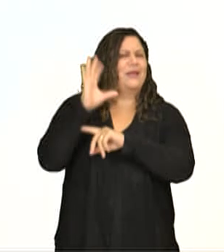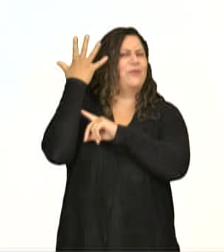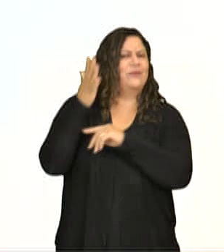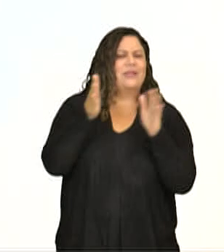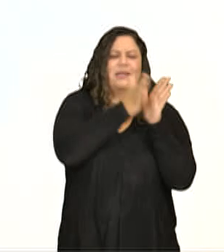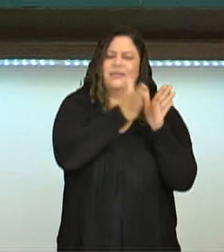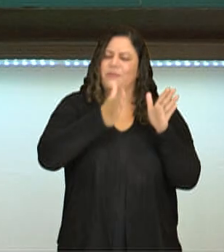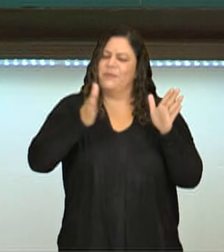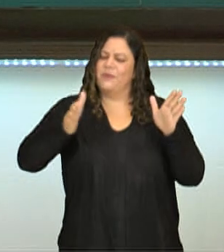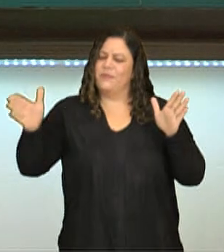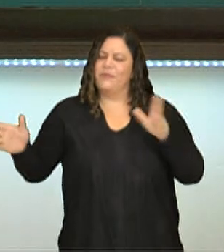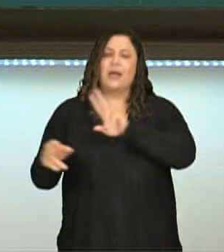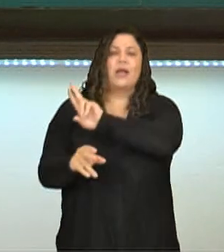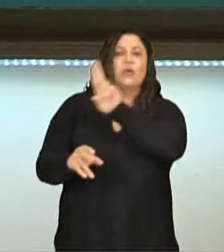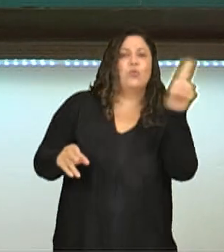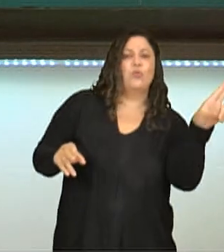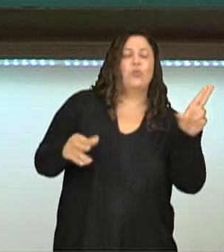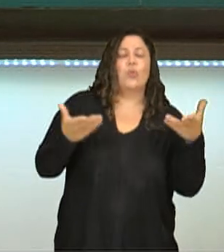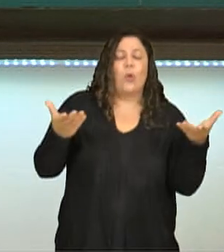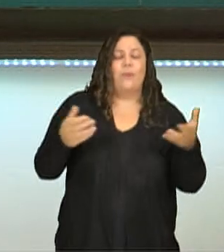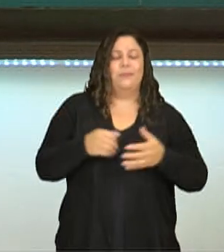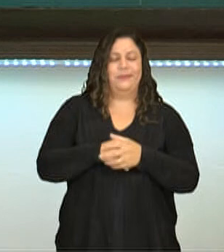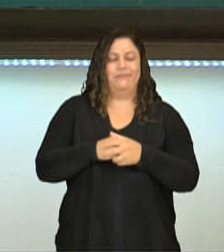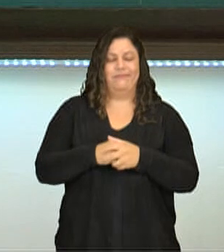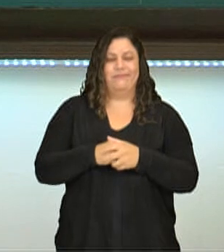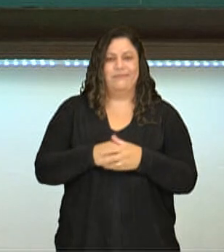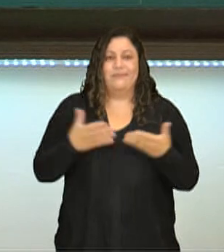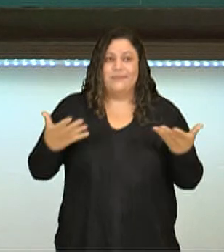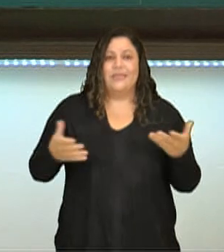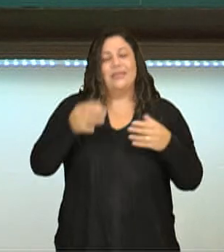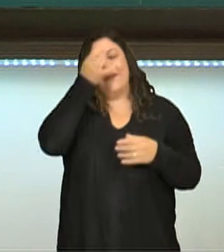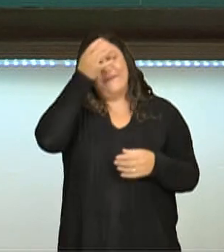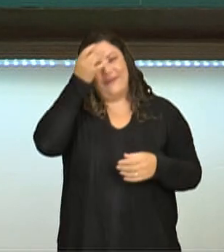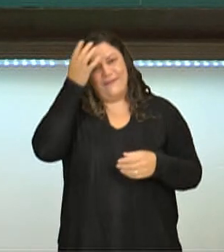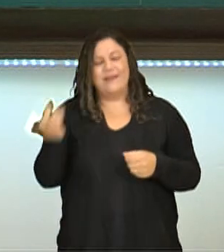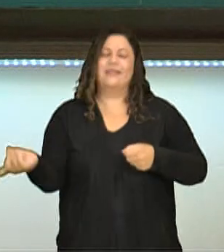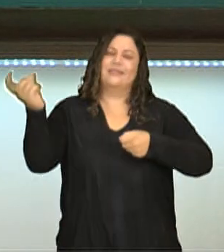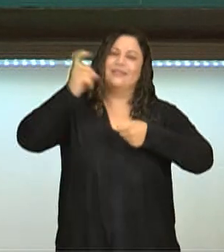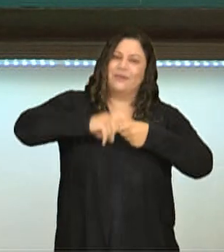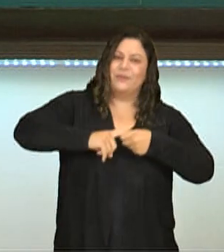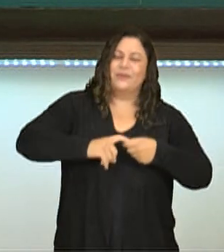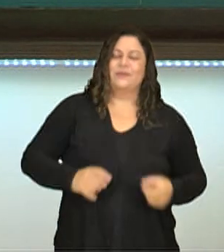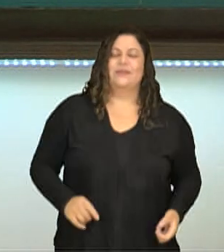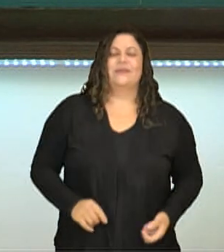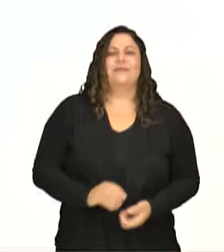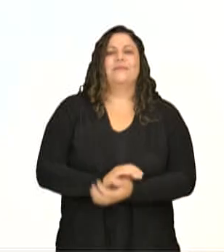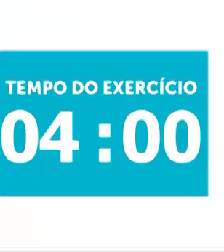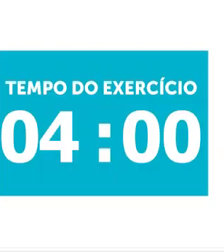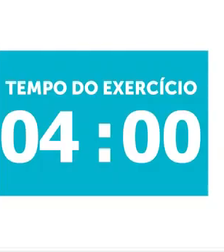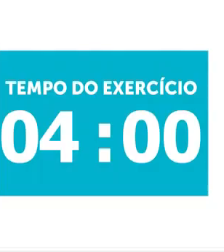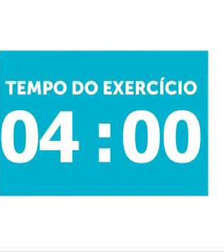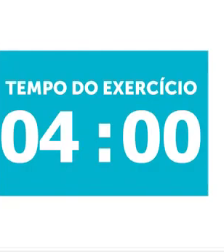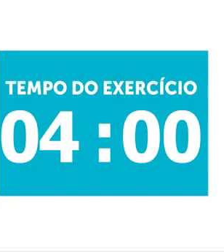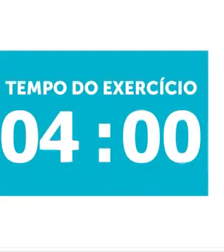dê o nome dessa bolsa formada. Então vamos lá, gente. Essa é bem tranquilinha, já voltamos aí, bem facinho. Valeu!